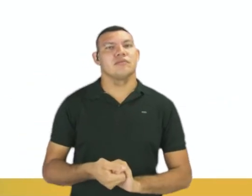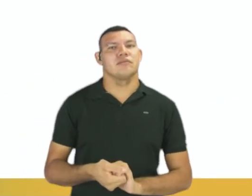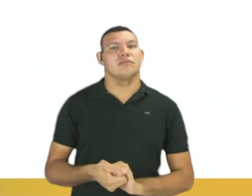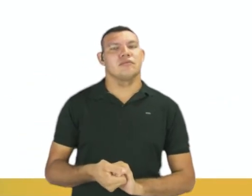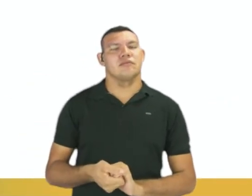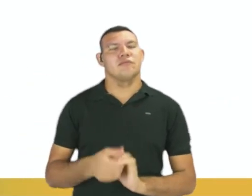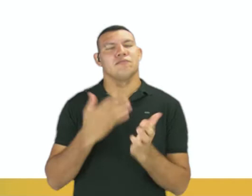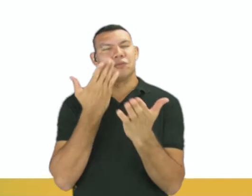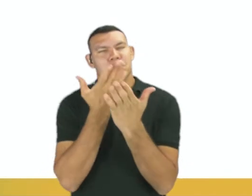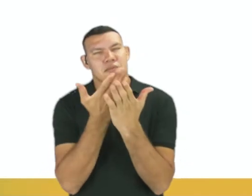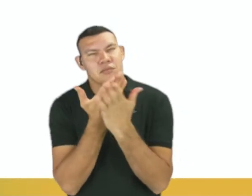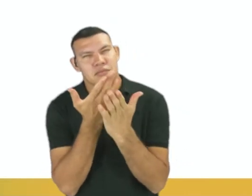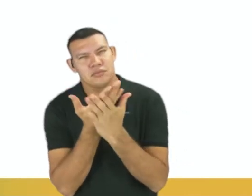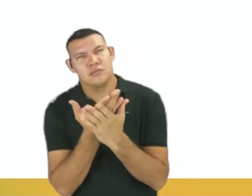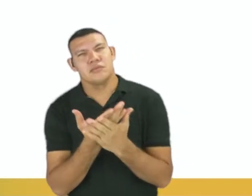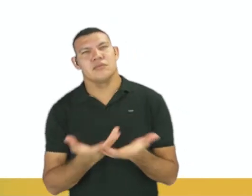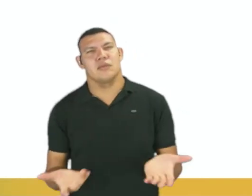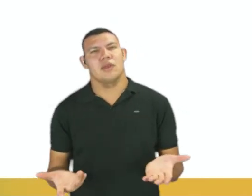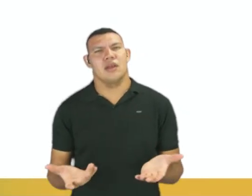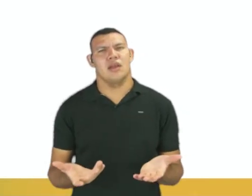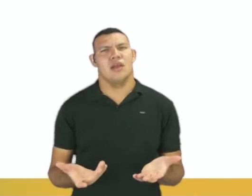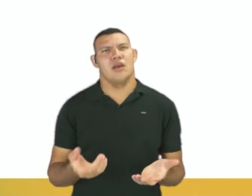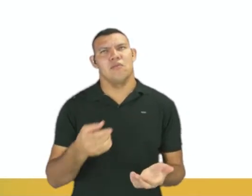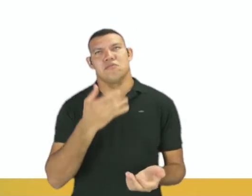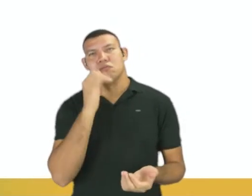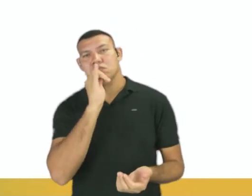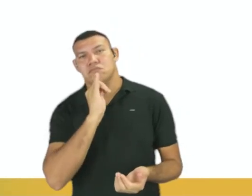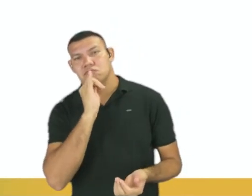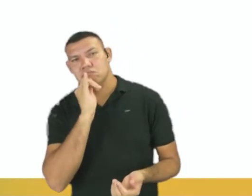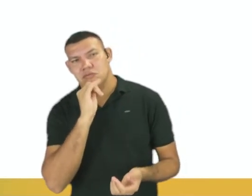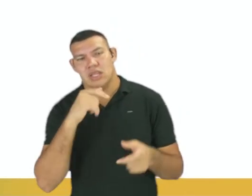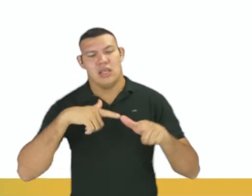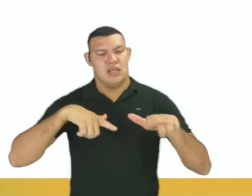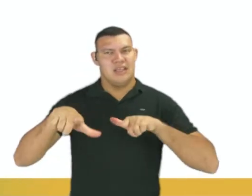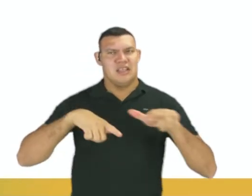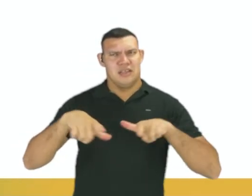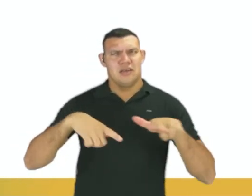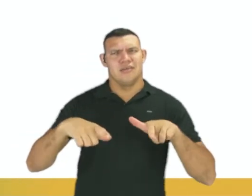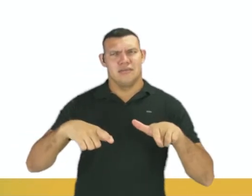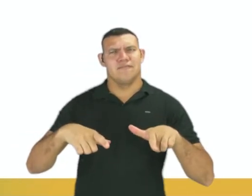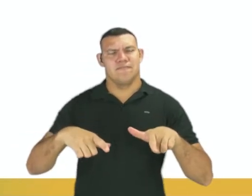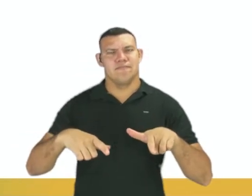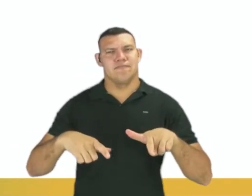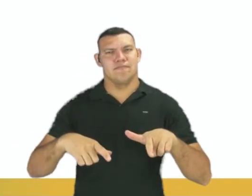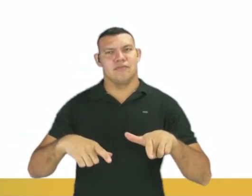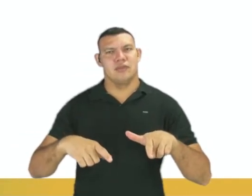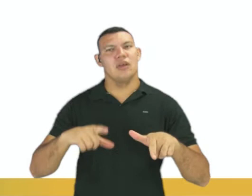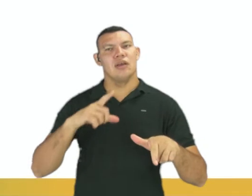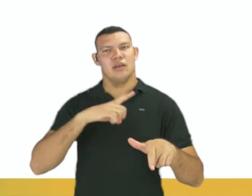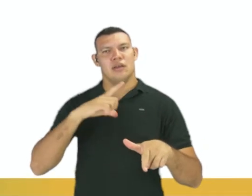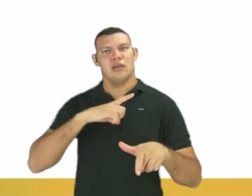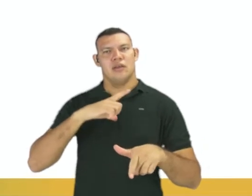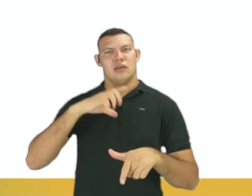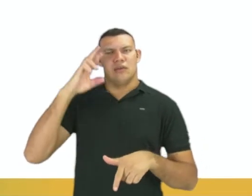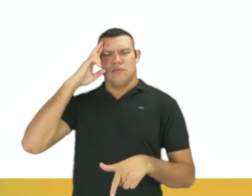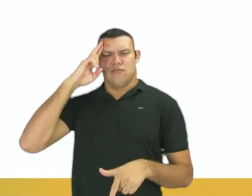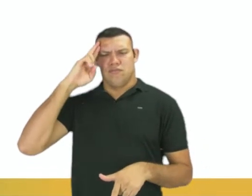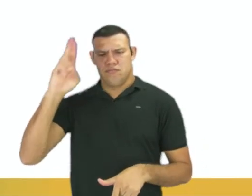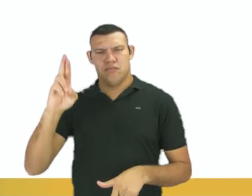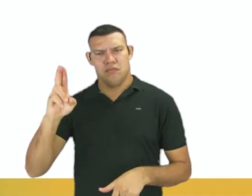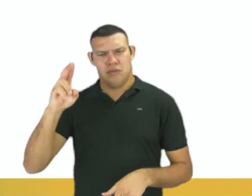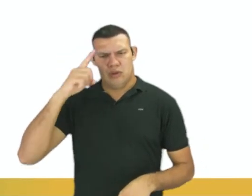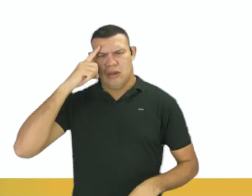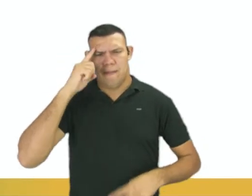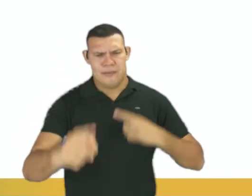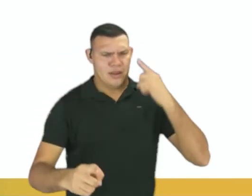gente está trabalhando a gente é subordinado a um chefe a um supervisor ou na escola a gente é subordinado ao